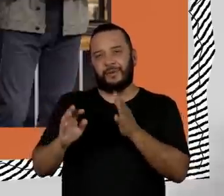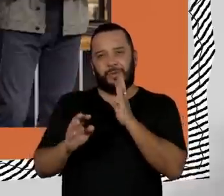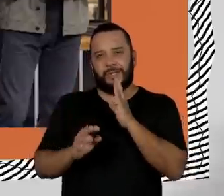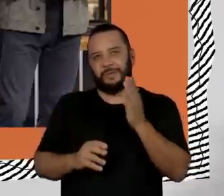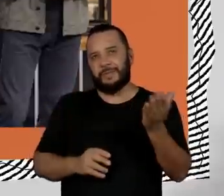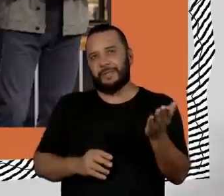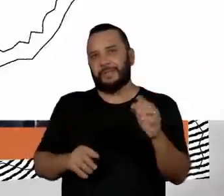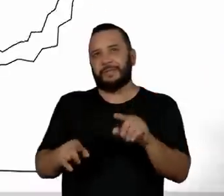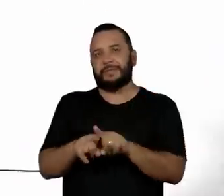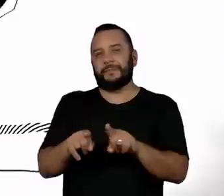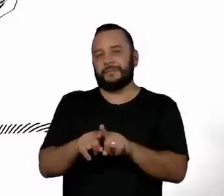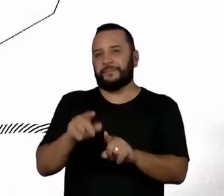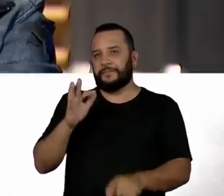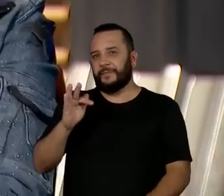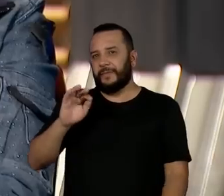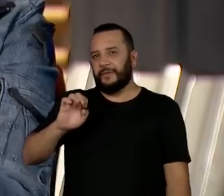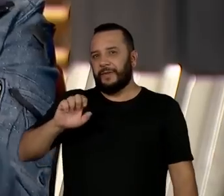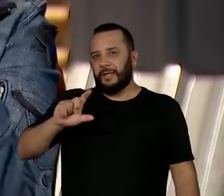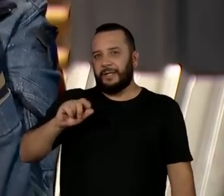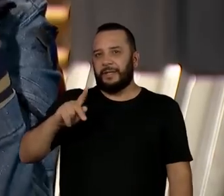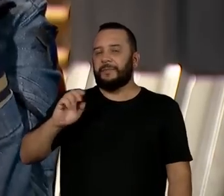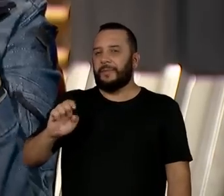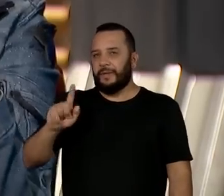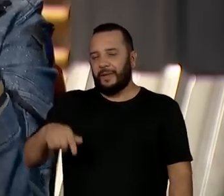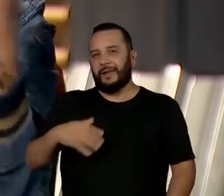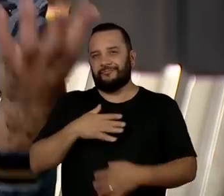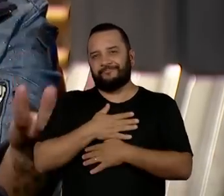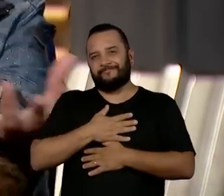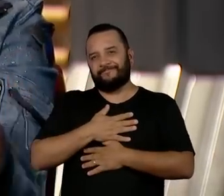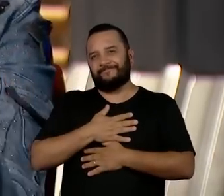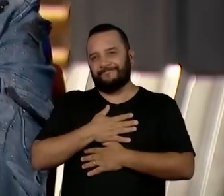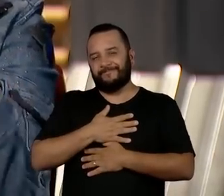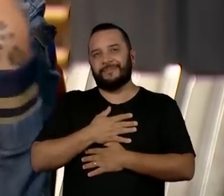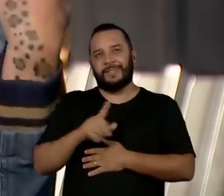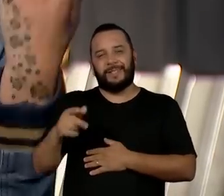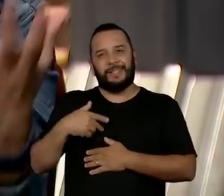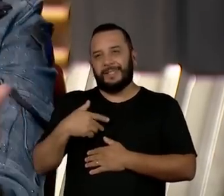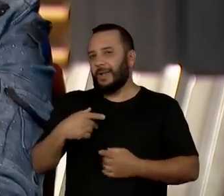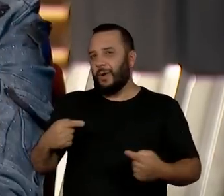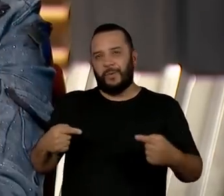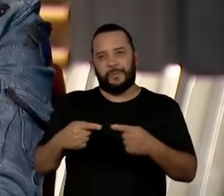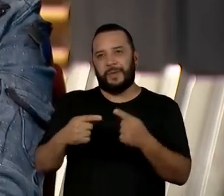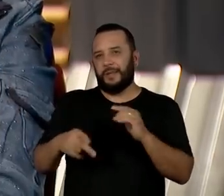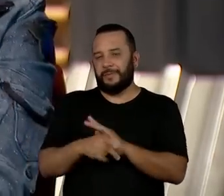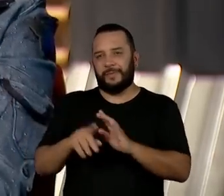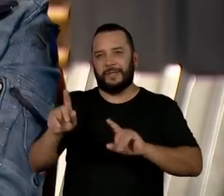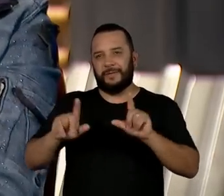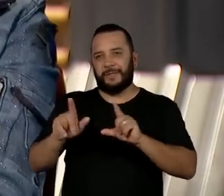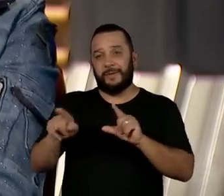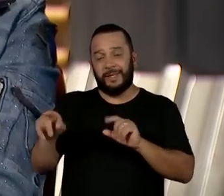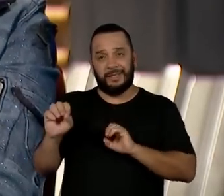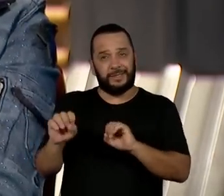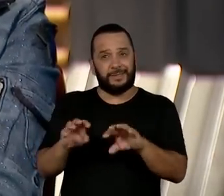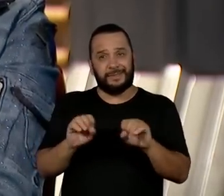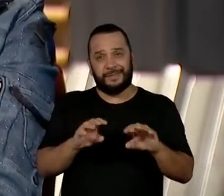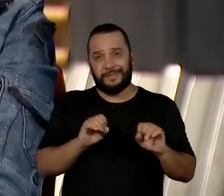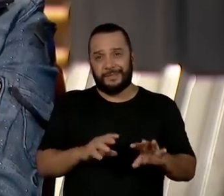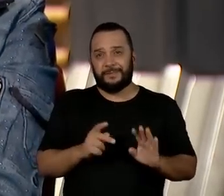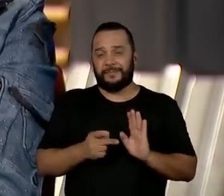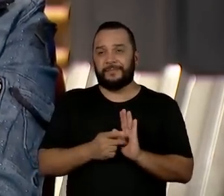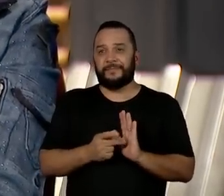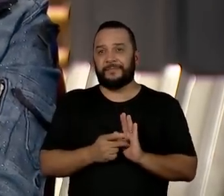e o Felipe que é um querido que nasceu para televisão que ensina muito e